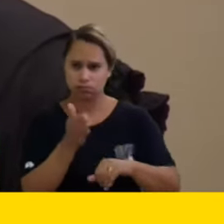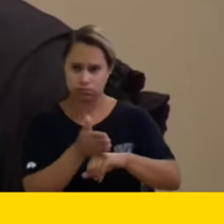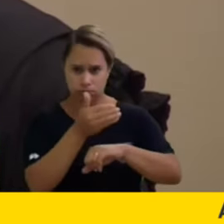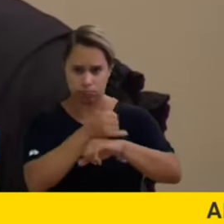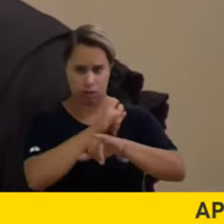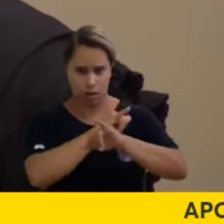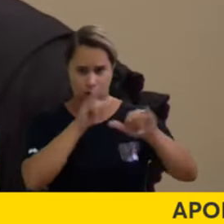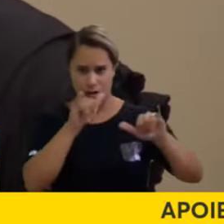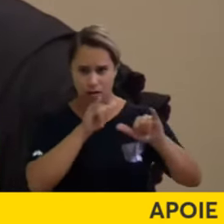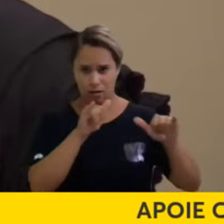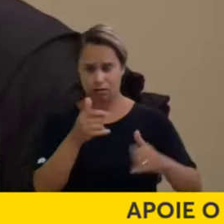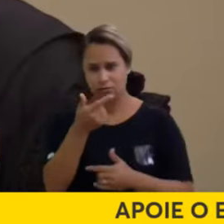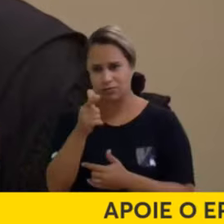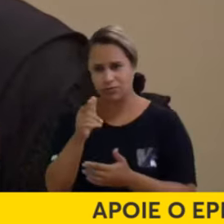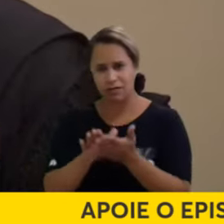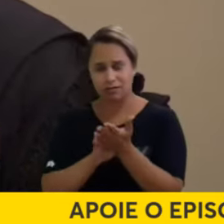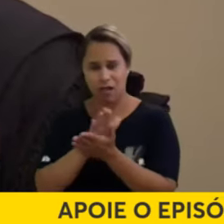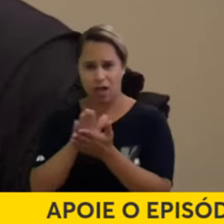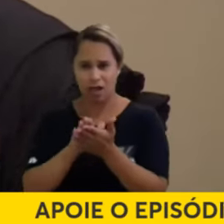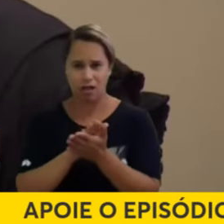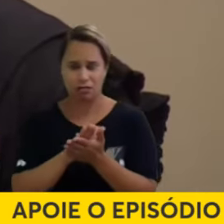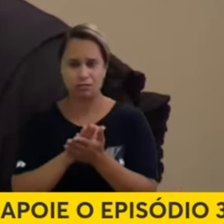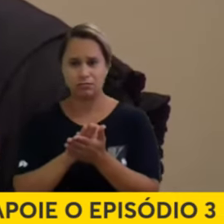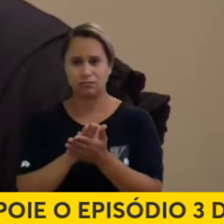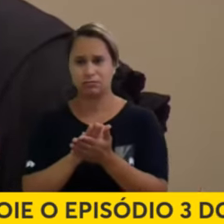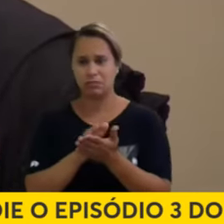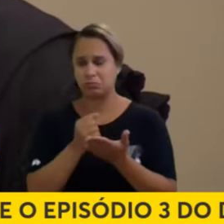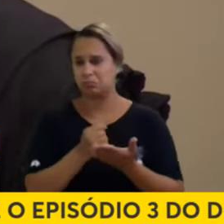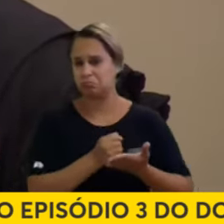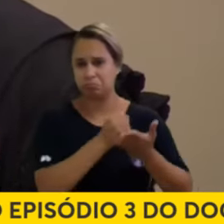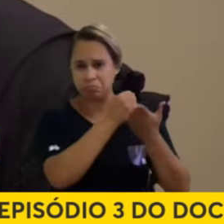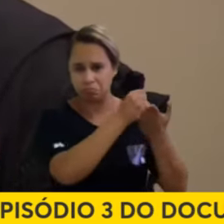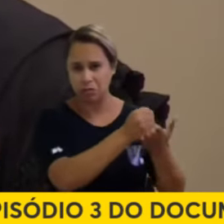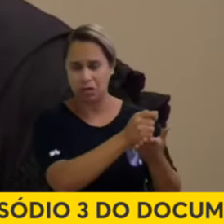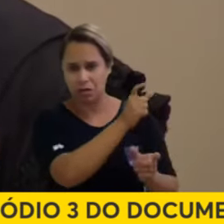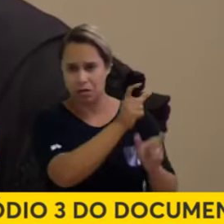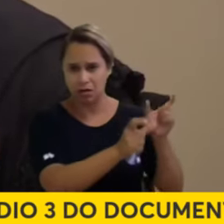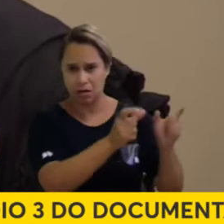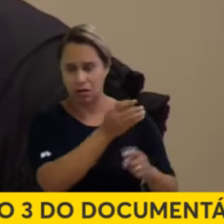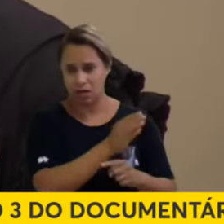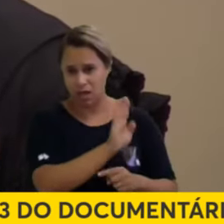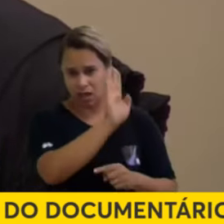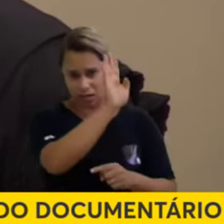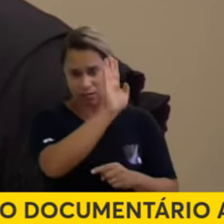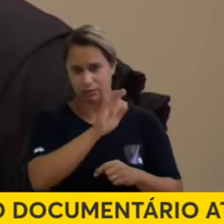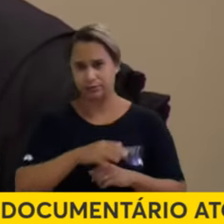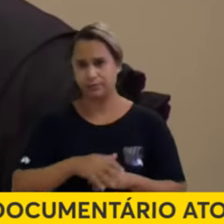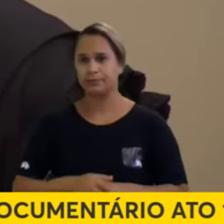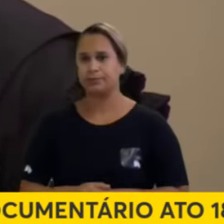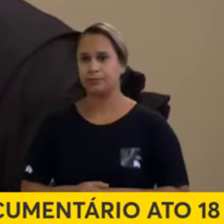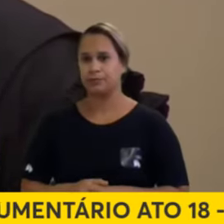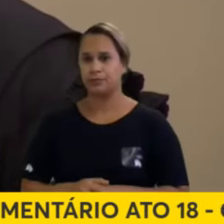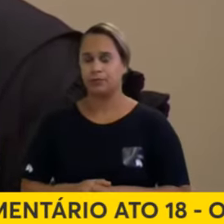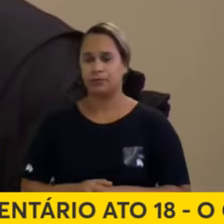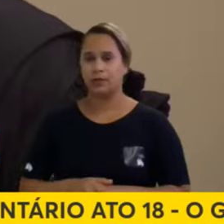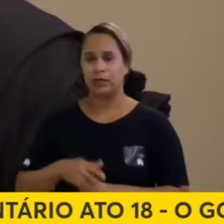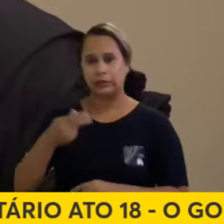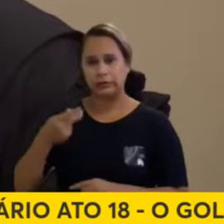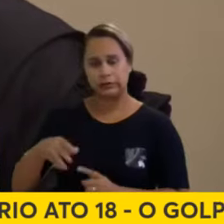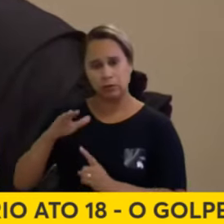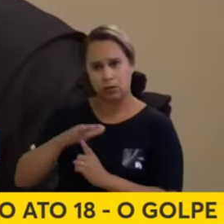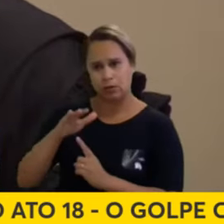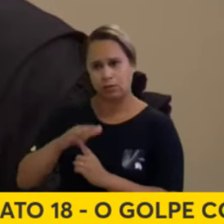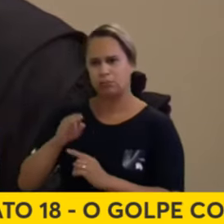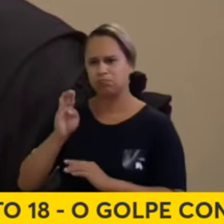causado desequilíbrio ou vantagem aos investigados valendo notar que a disputa no Paraná foi extremamente acirrada constando somente os três primeiros